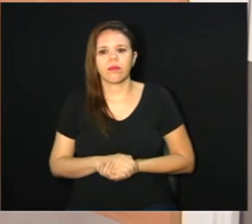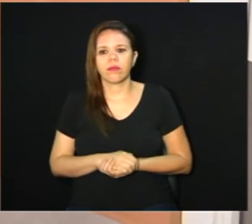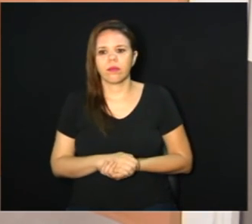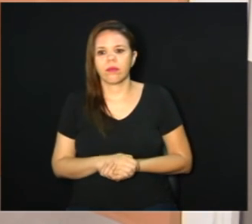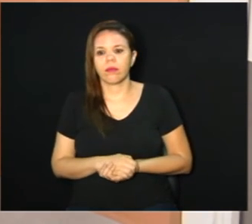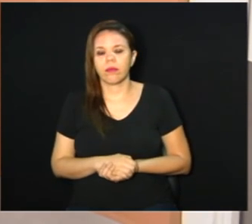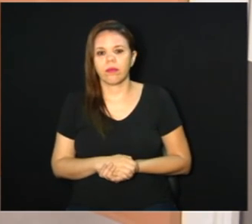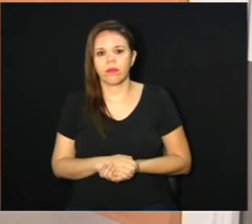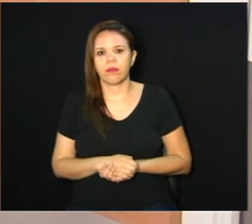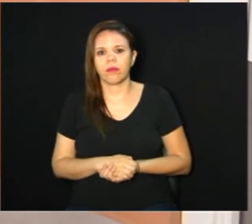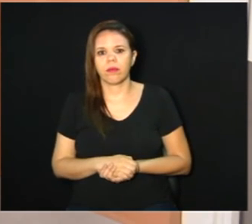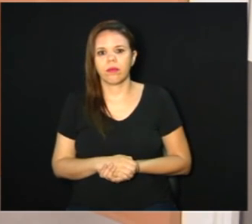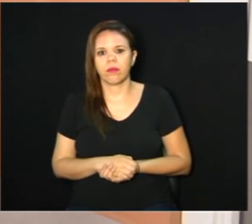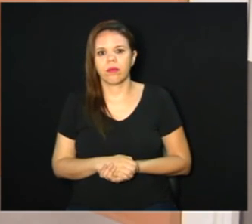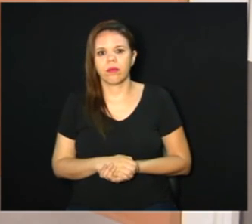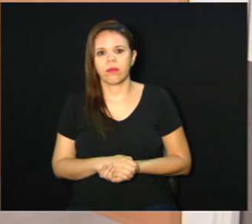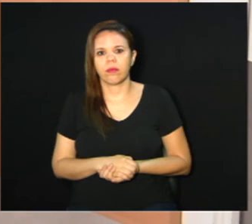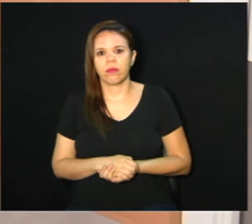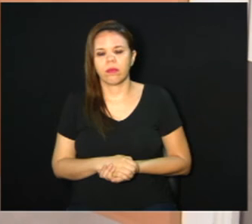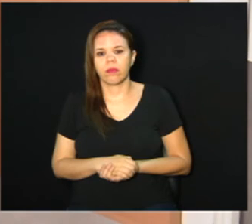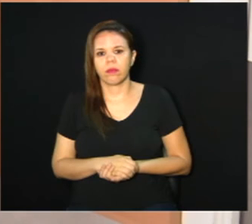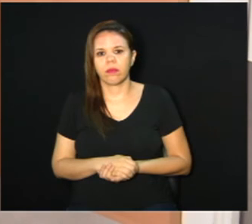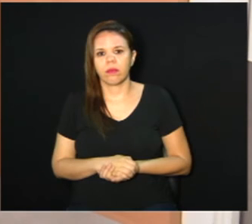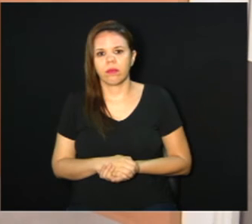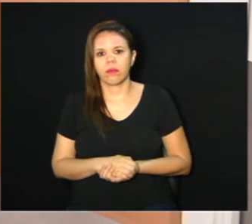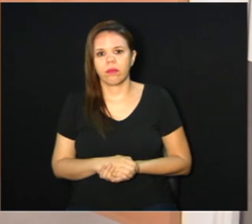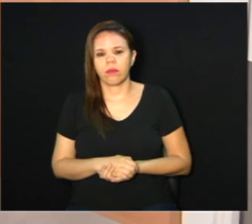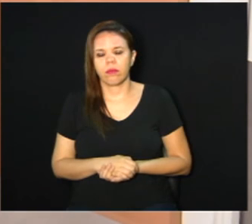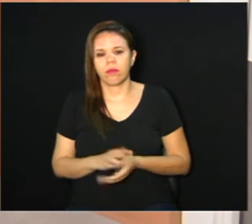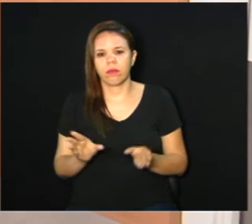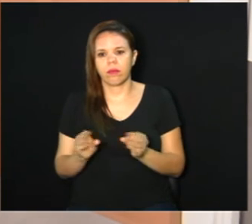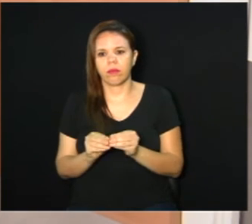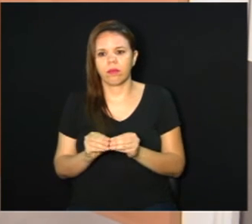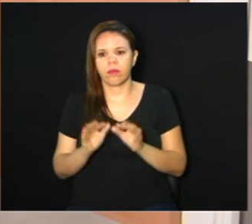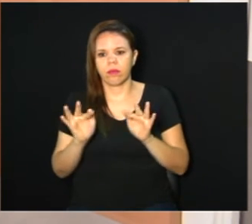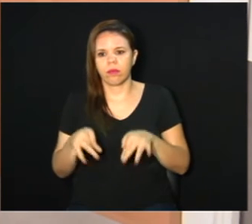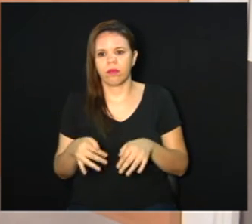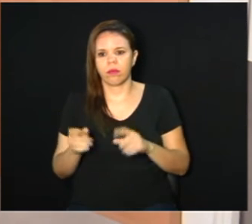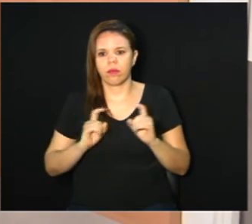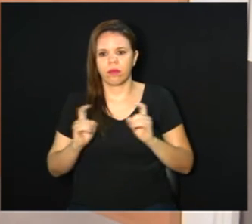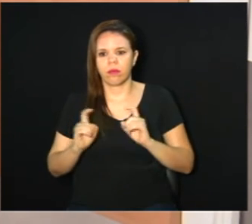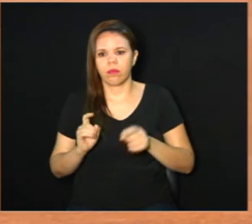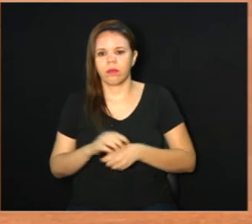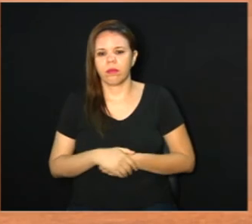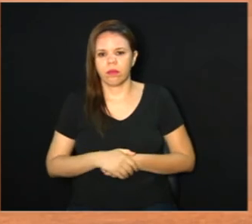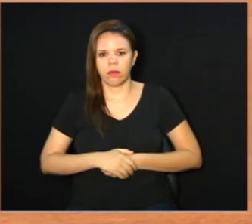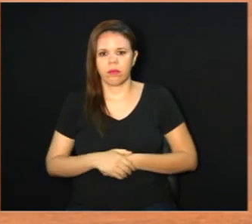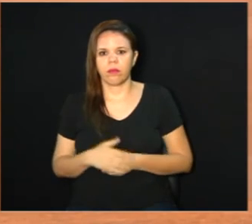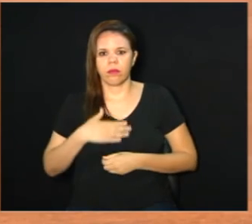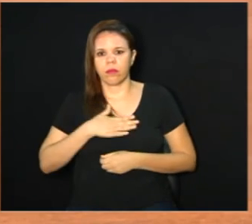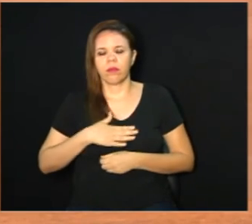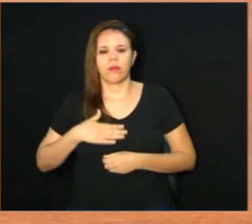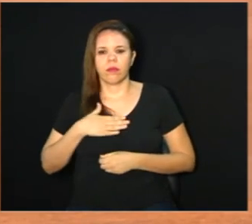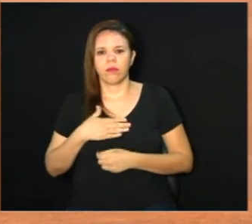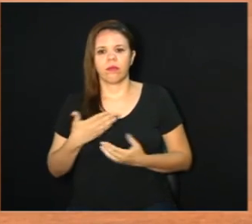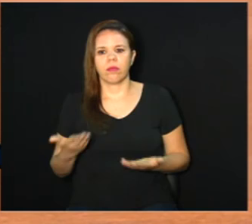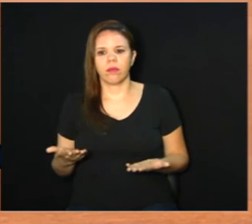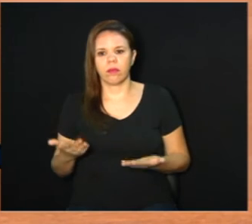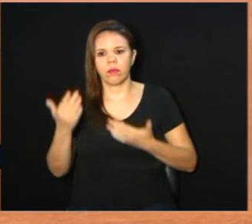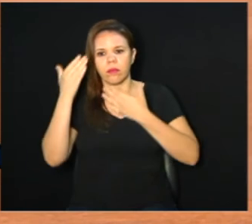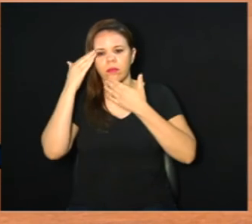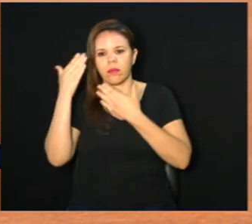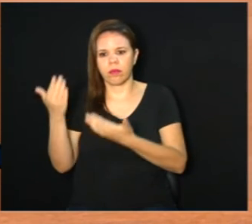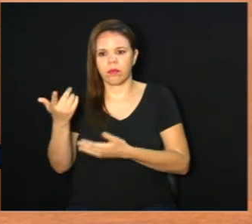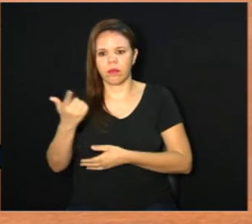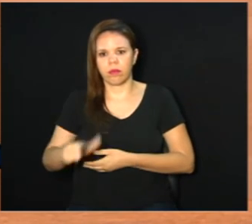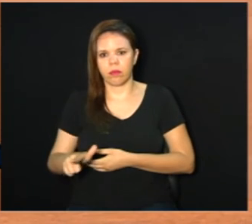Bem, então nós vamos partindo aí para o final da nossa reunião. Eu gostaria de agradecer mais